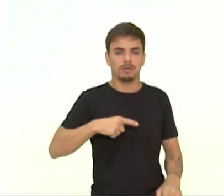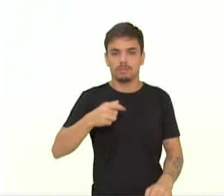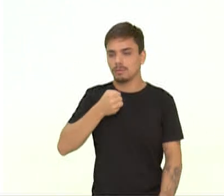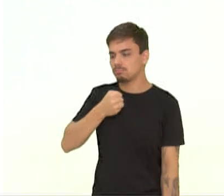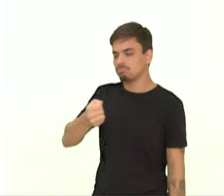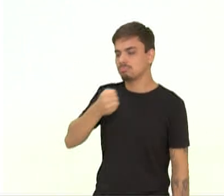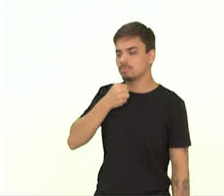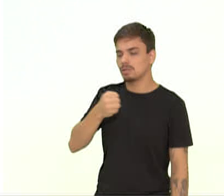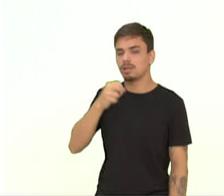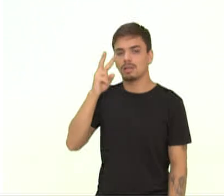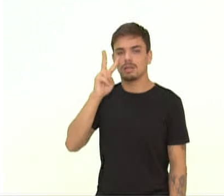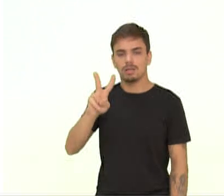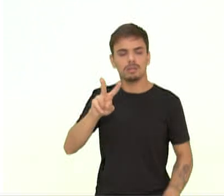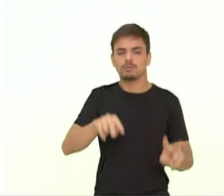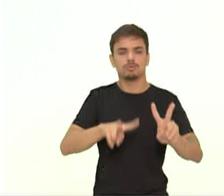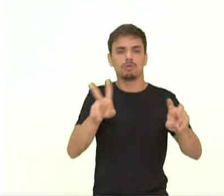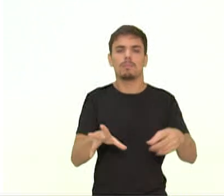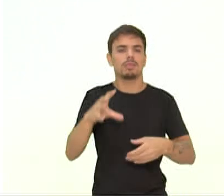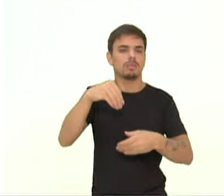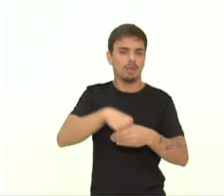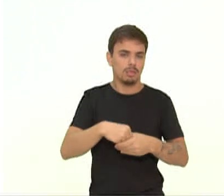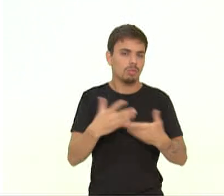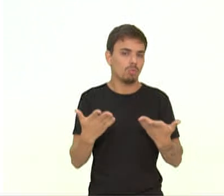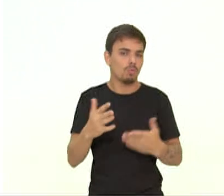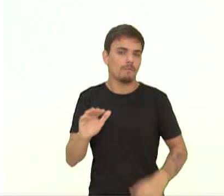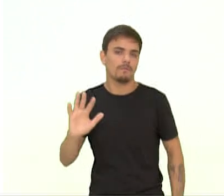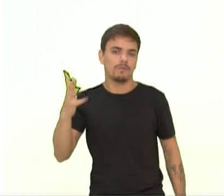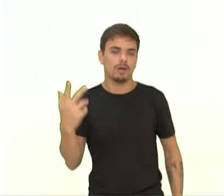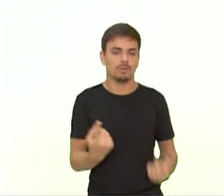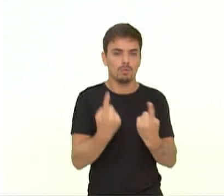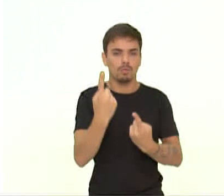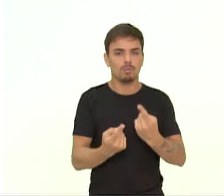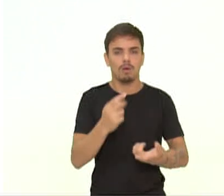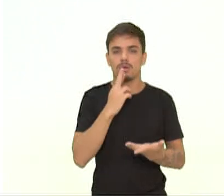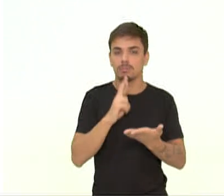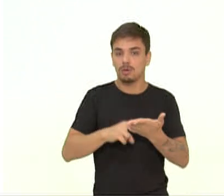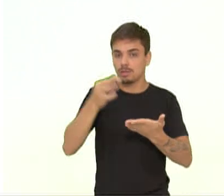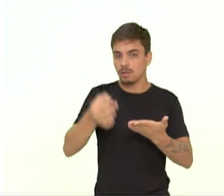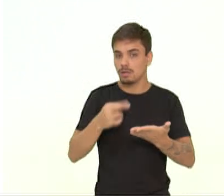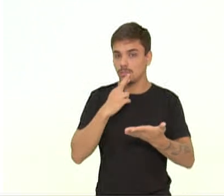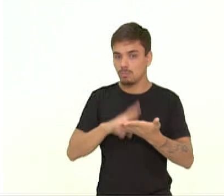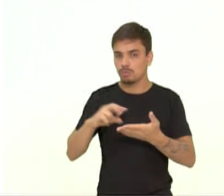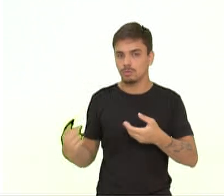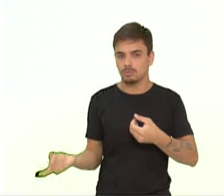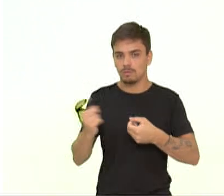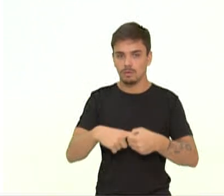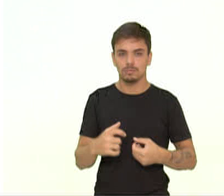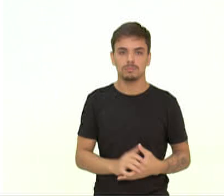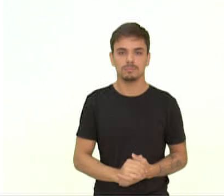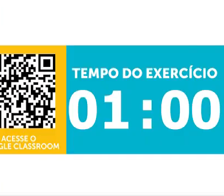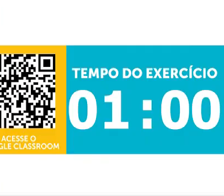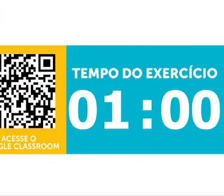assuntos sobre fatos. Quais das duas que é a correta? Com vocês lá.